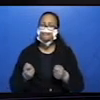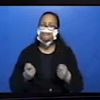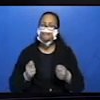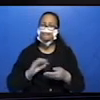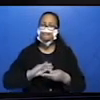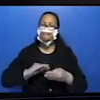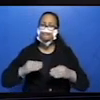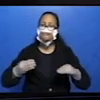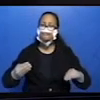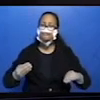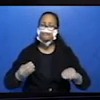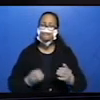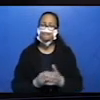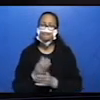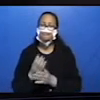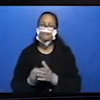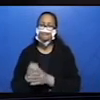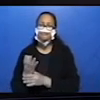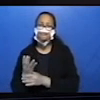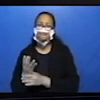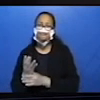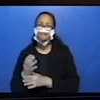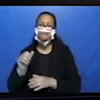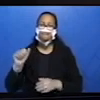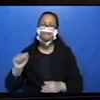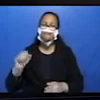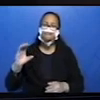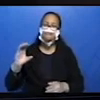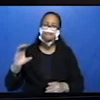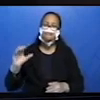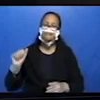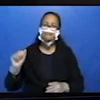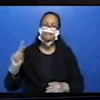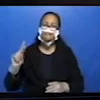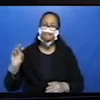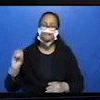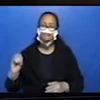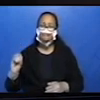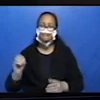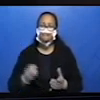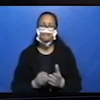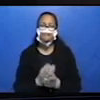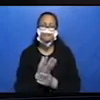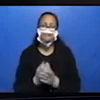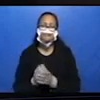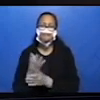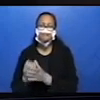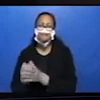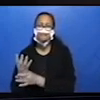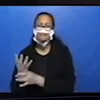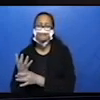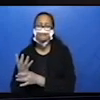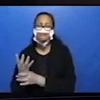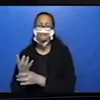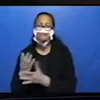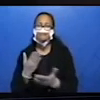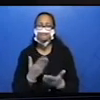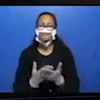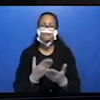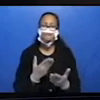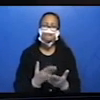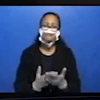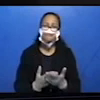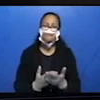nas plantações. Professora, o que é isso? Nas plantações, ele estava estudando